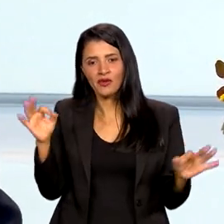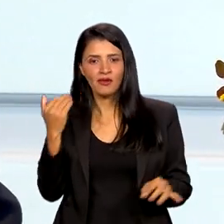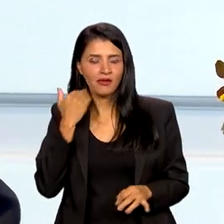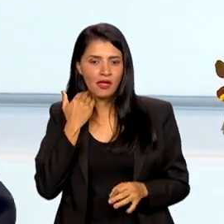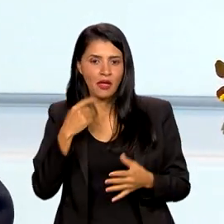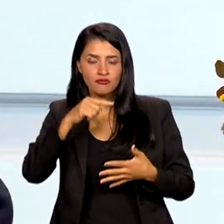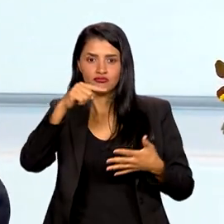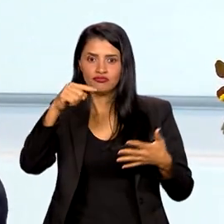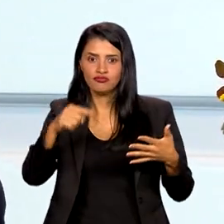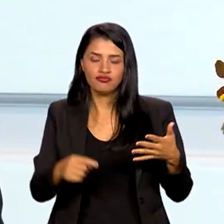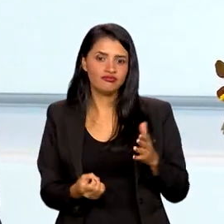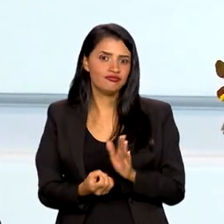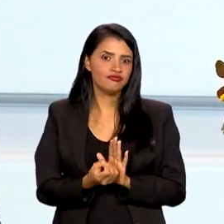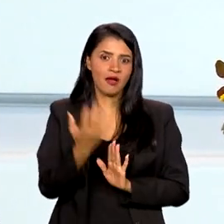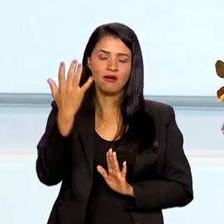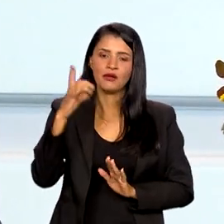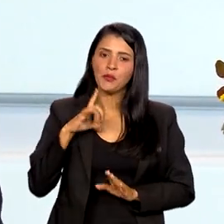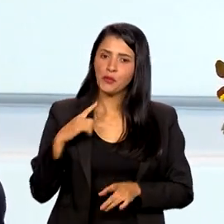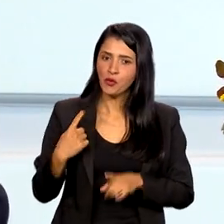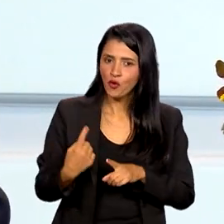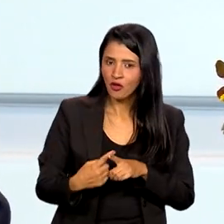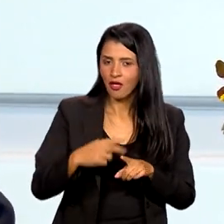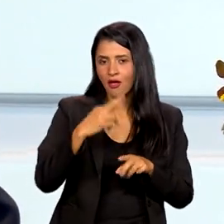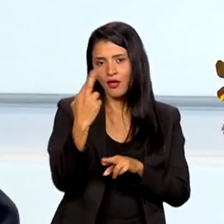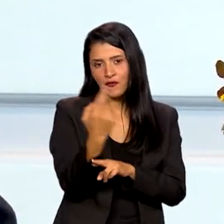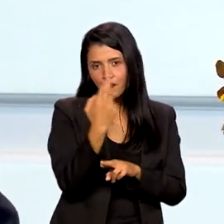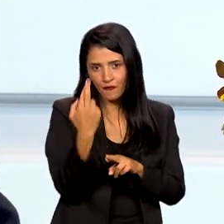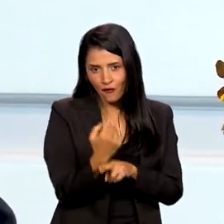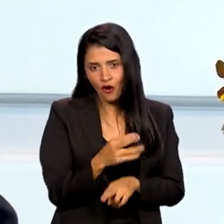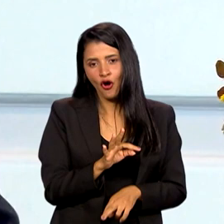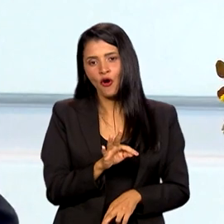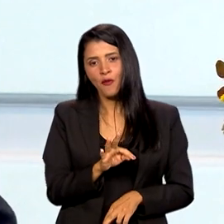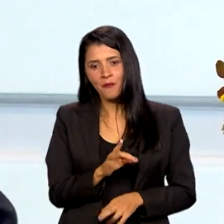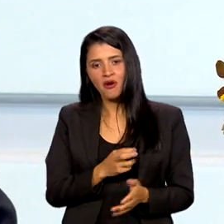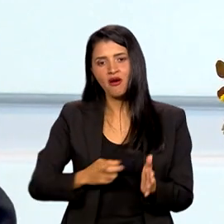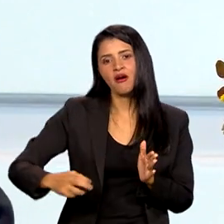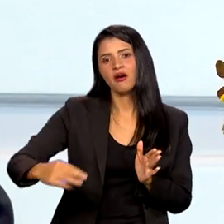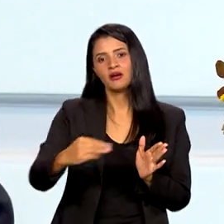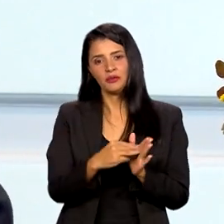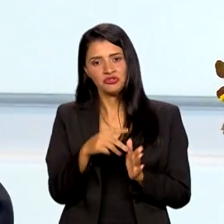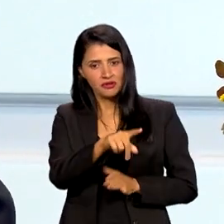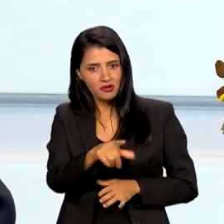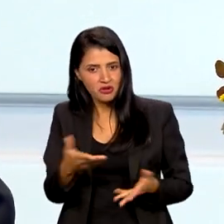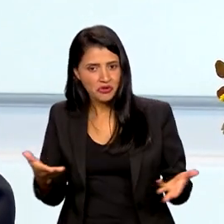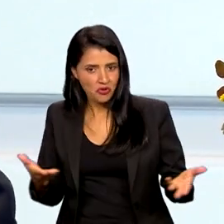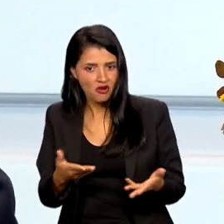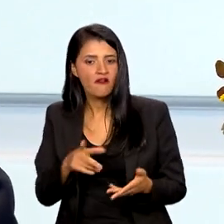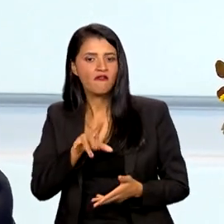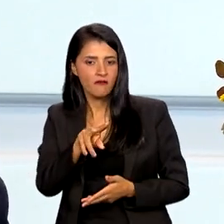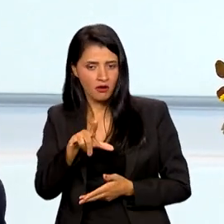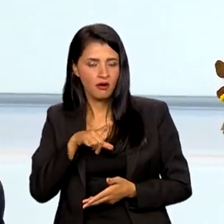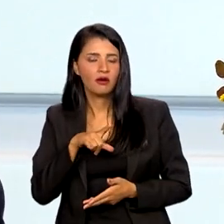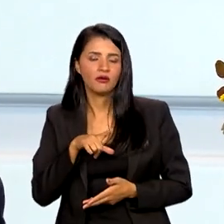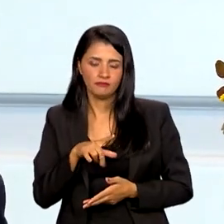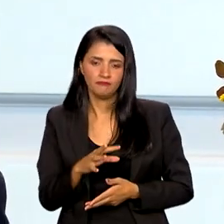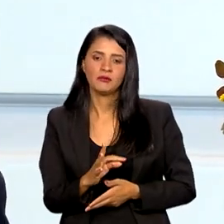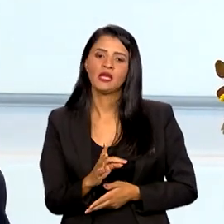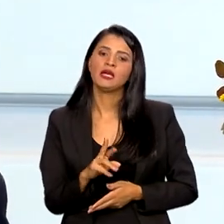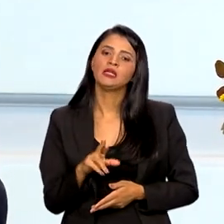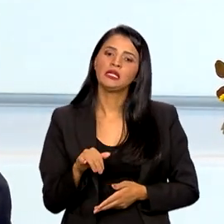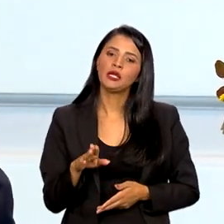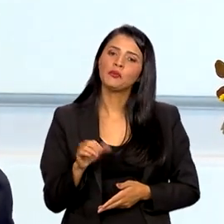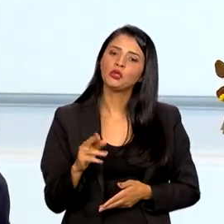olha, reforma tributária está aí, não é? Absolutamente consensuada, vai sair. Ah, projeto